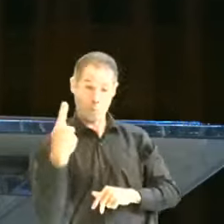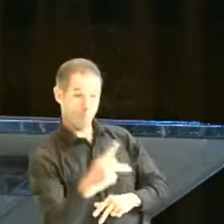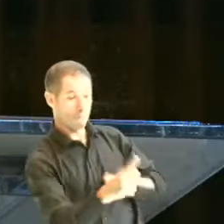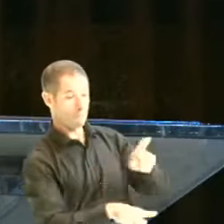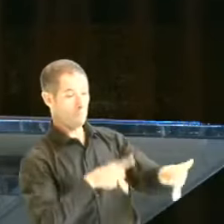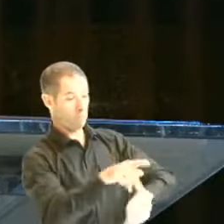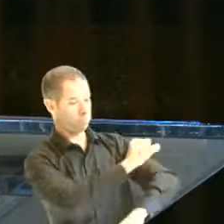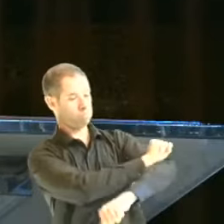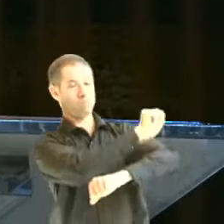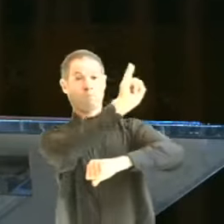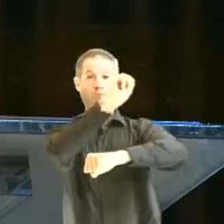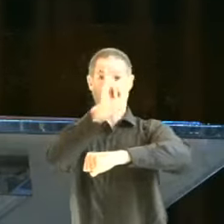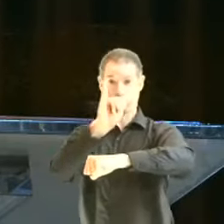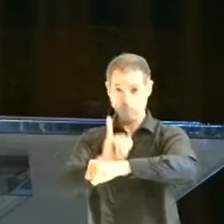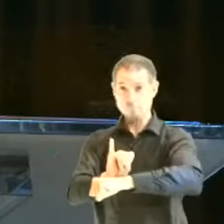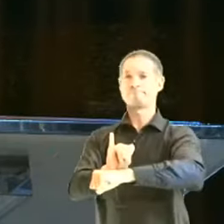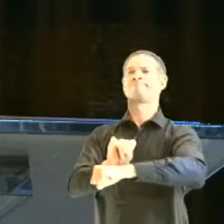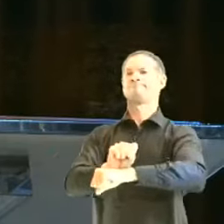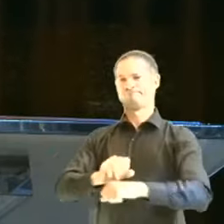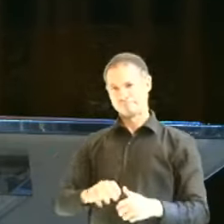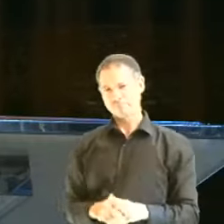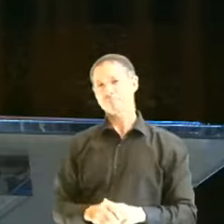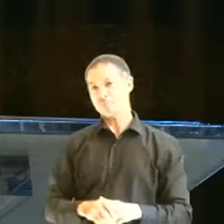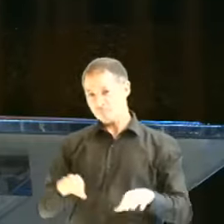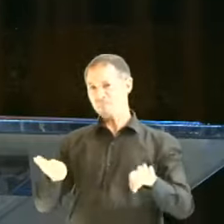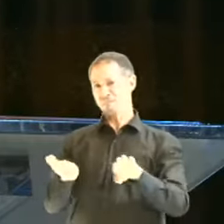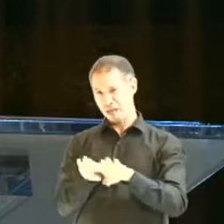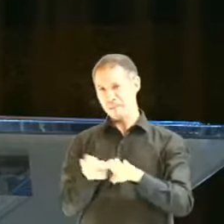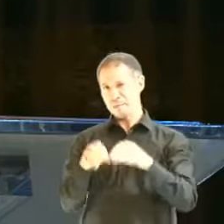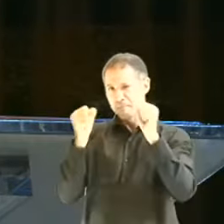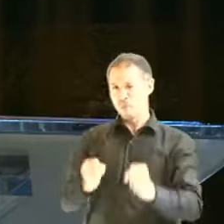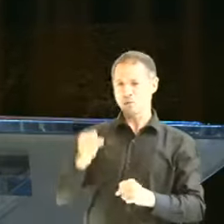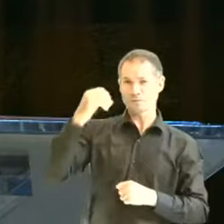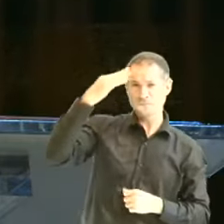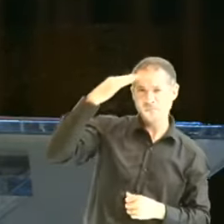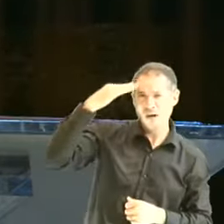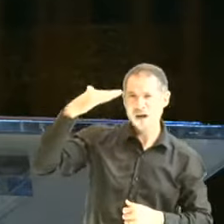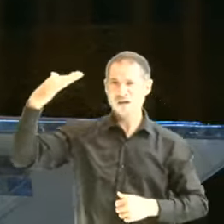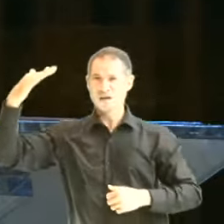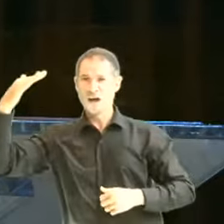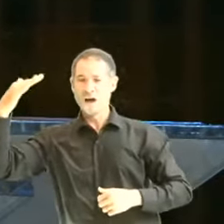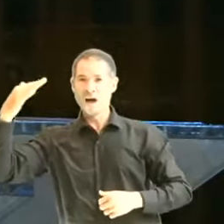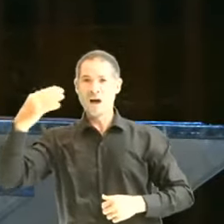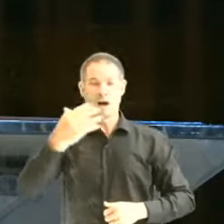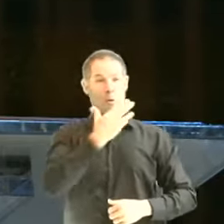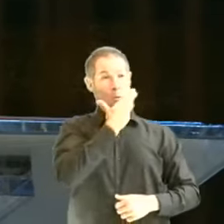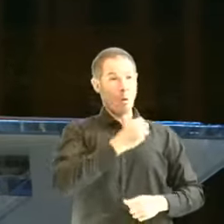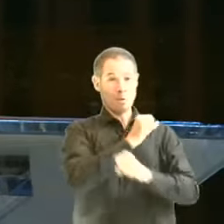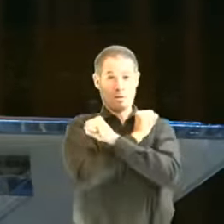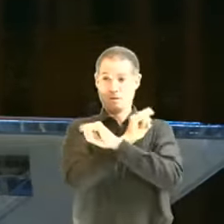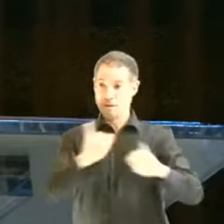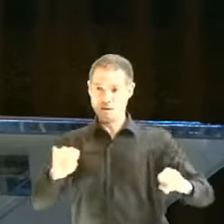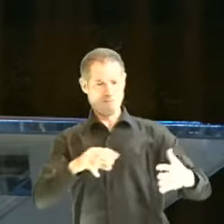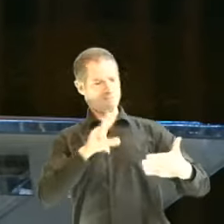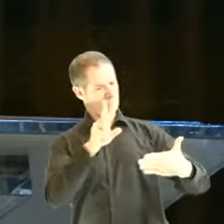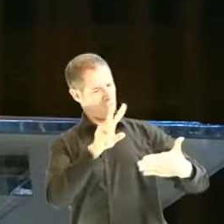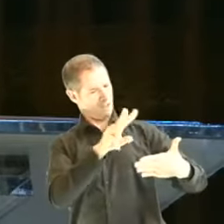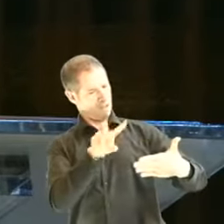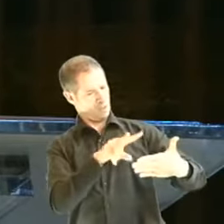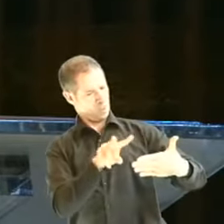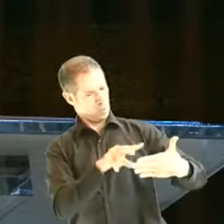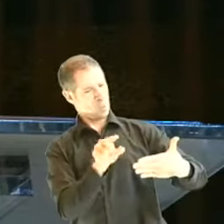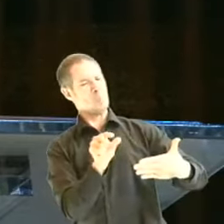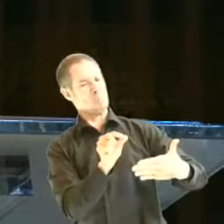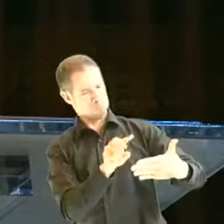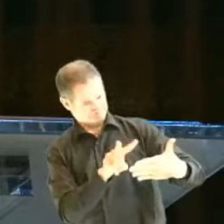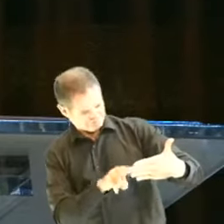no Monte Sinai. E aí eu posso imaginar ele lendo os textos que falam que Deus,